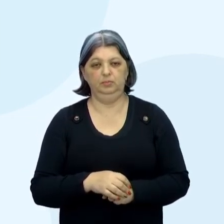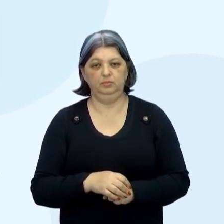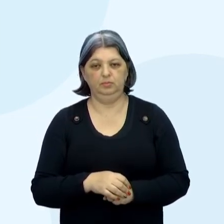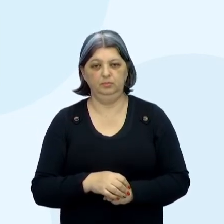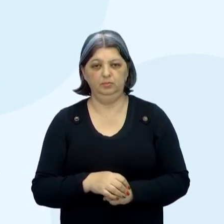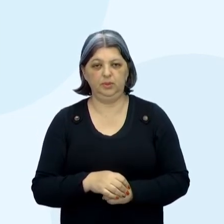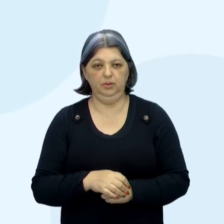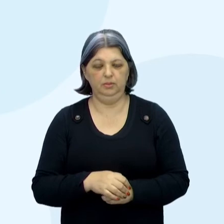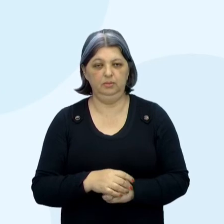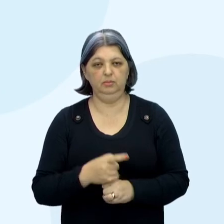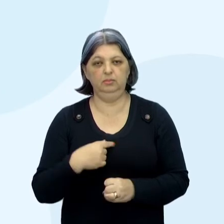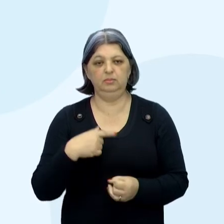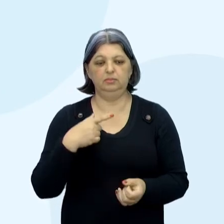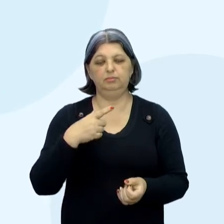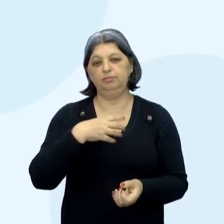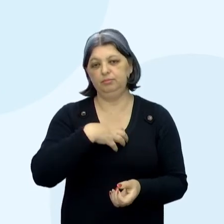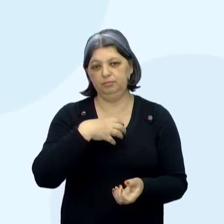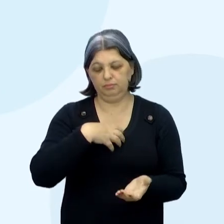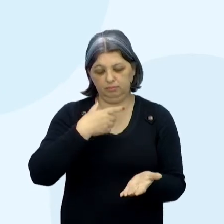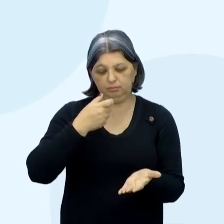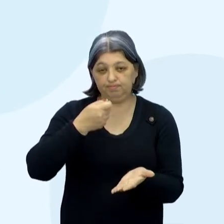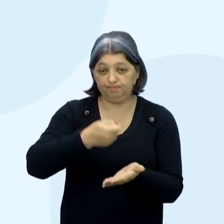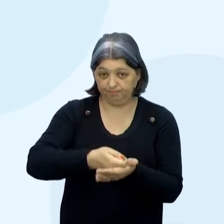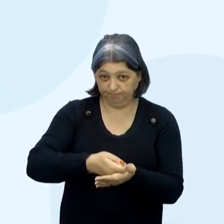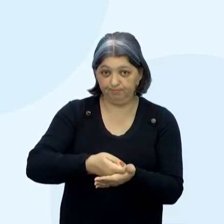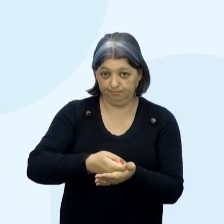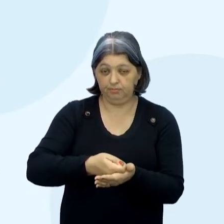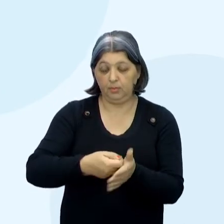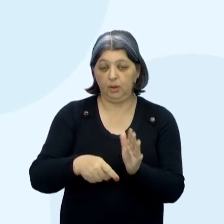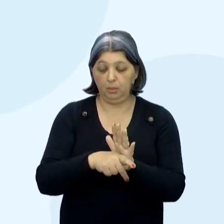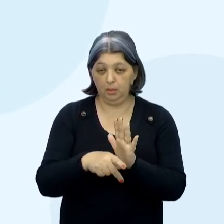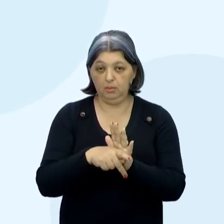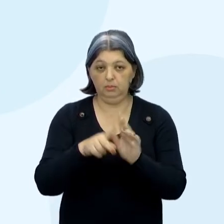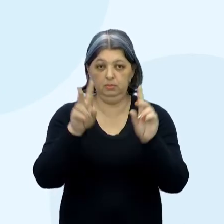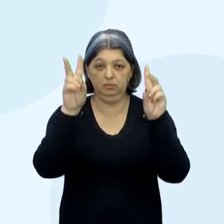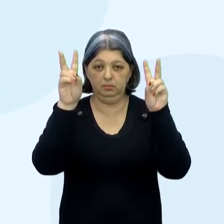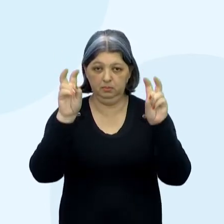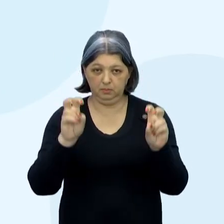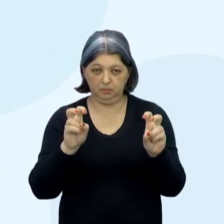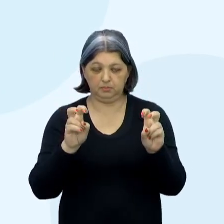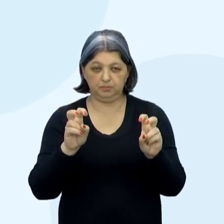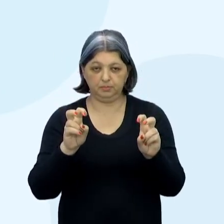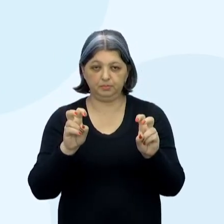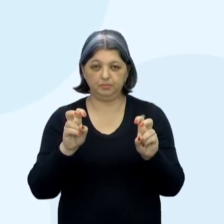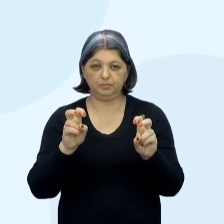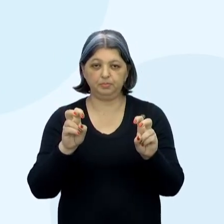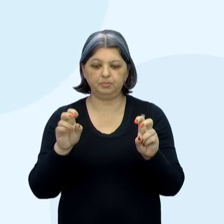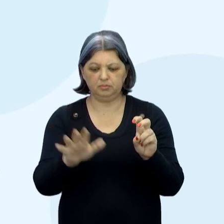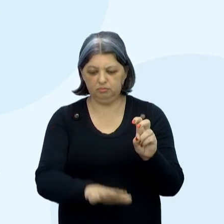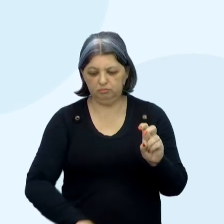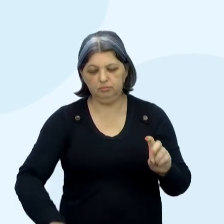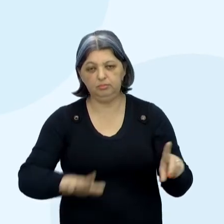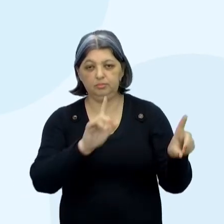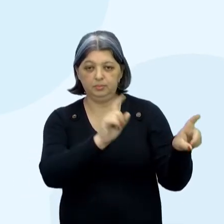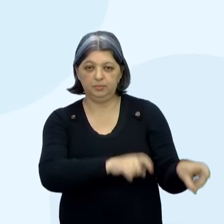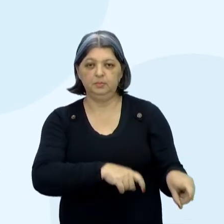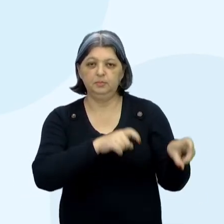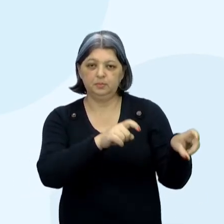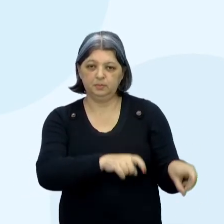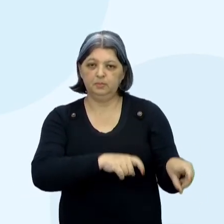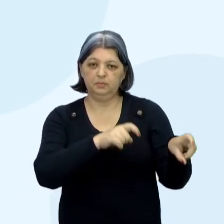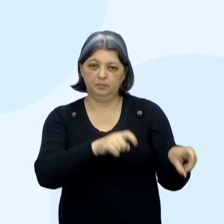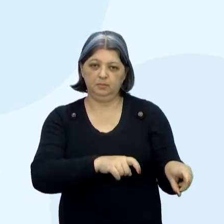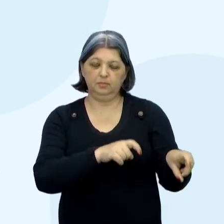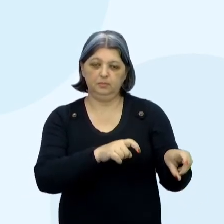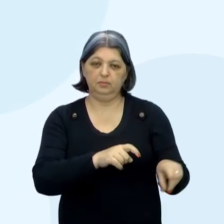mais rígida ainda nesse aspecto temático do campo